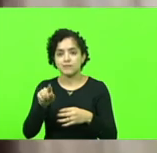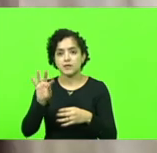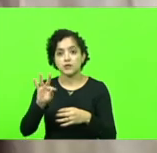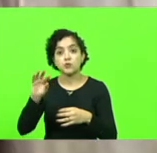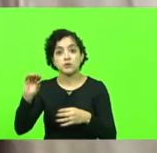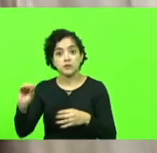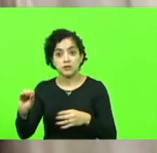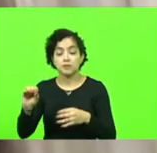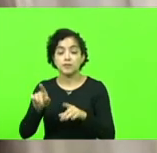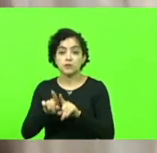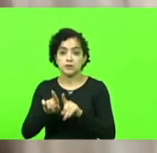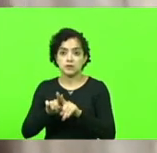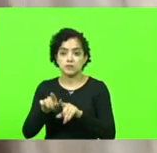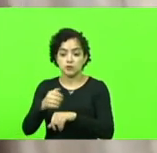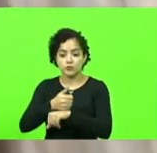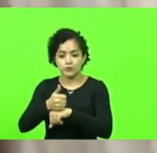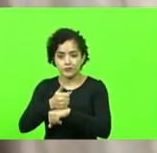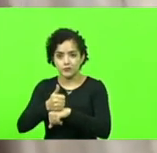ocupacionais